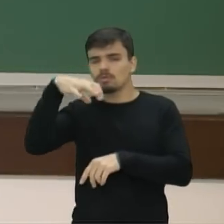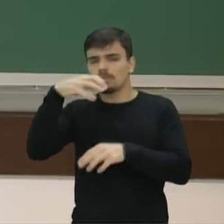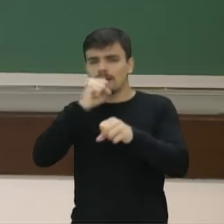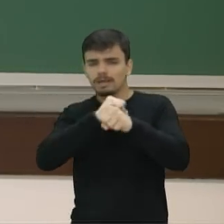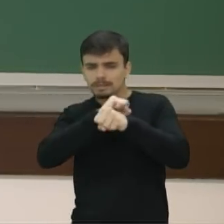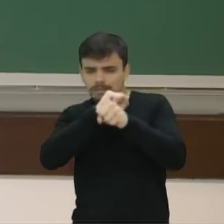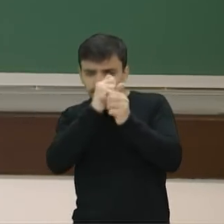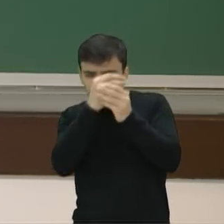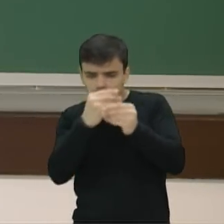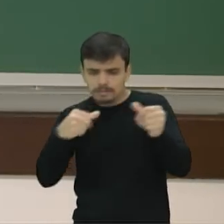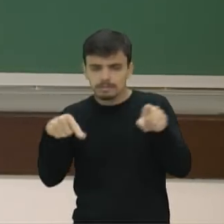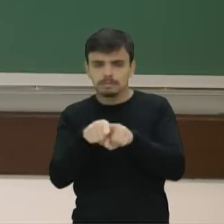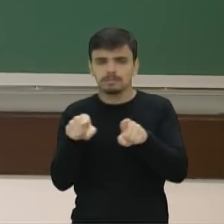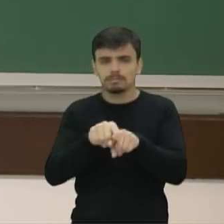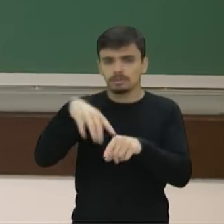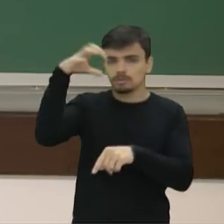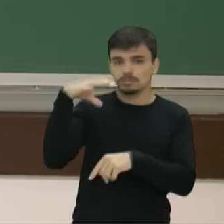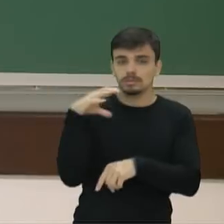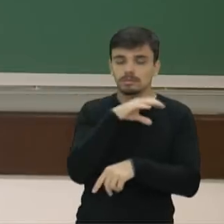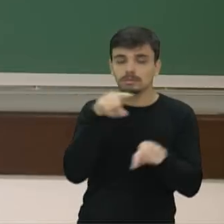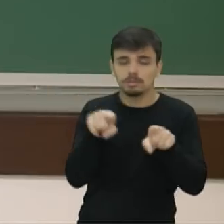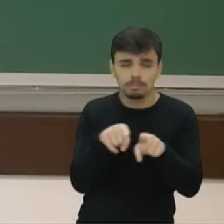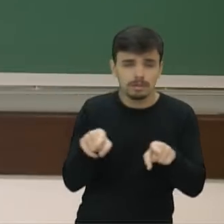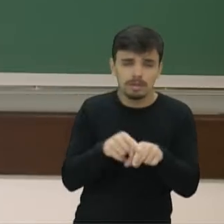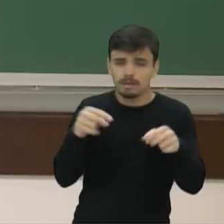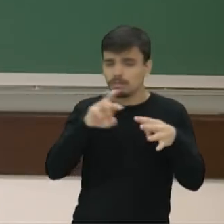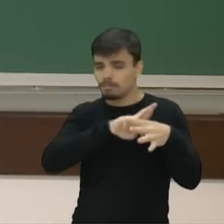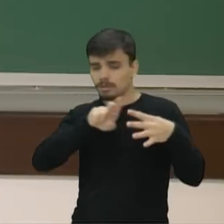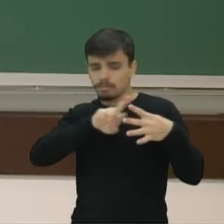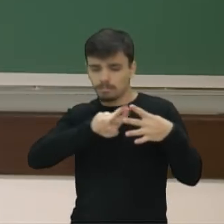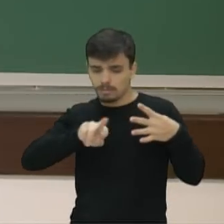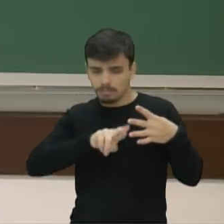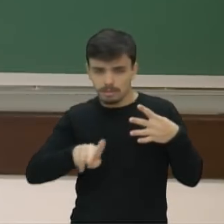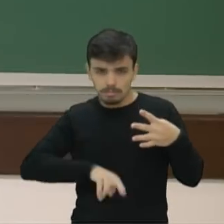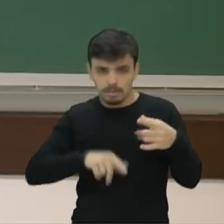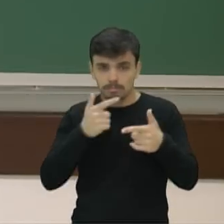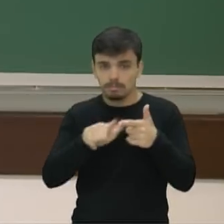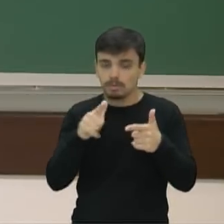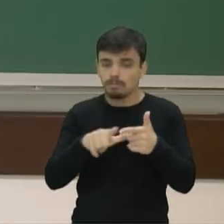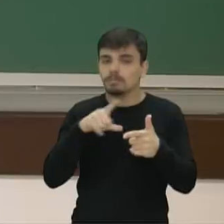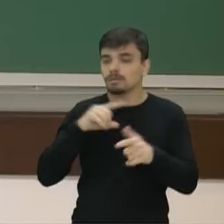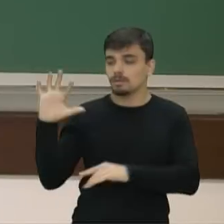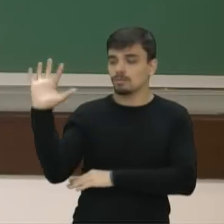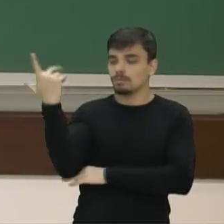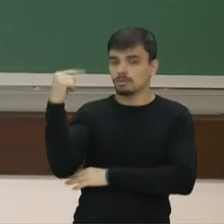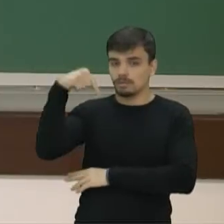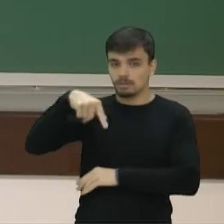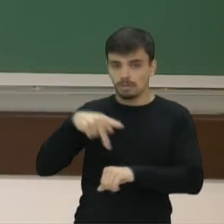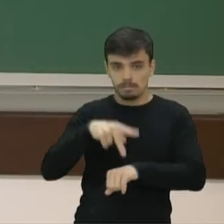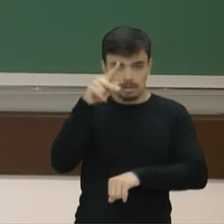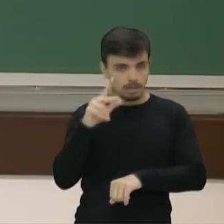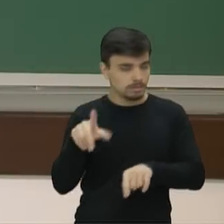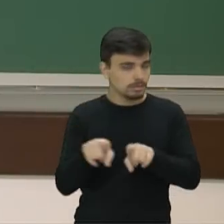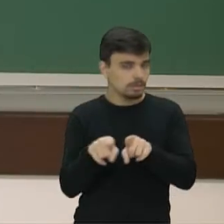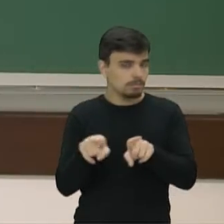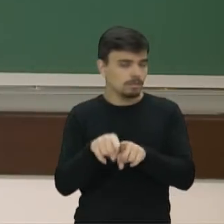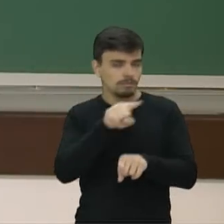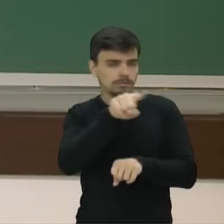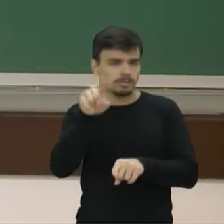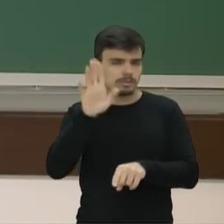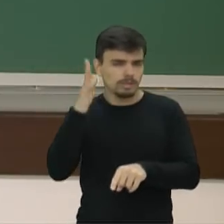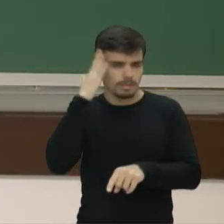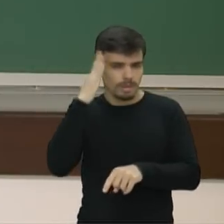de calor, da inversão térmica. Então, são algumas situações, alguns problemas ambientais que ocorrem no nosso país e assuntos que você